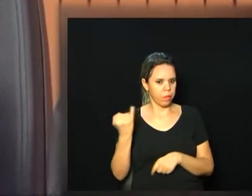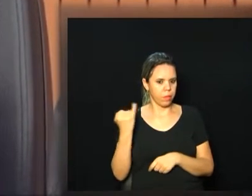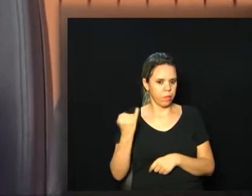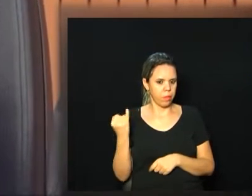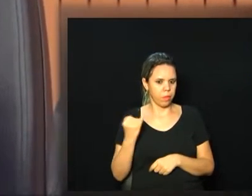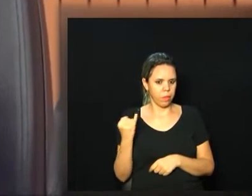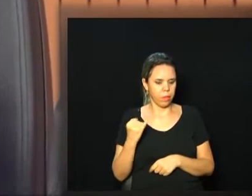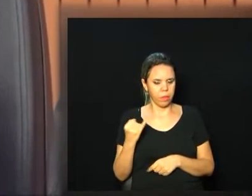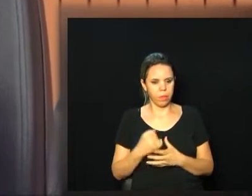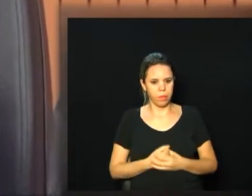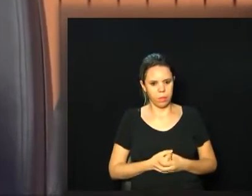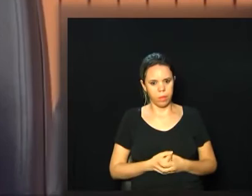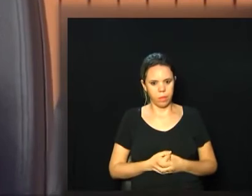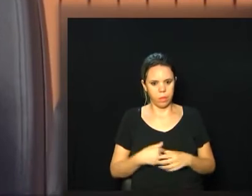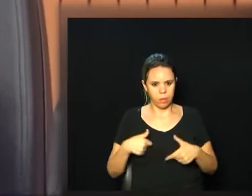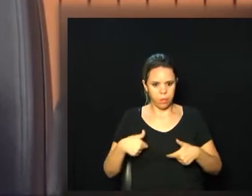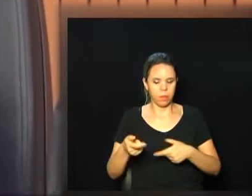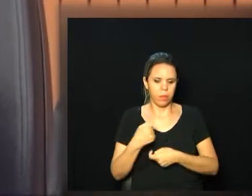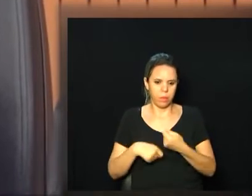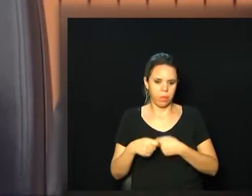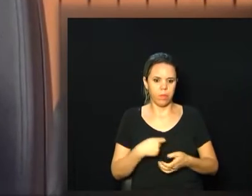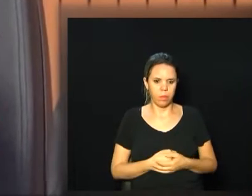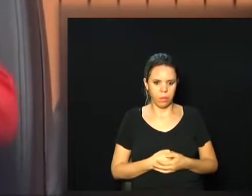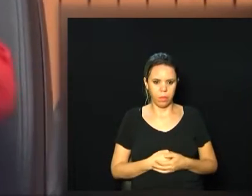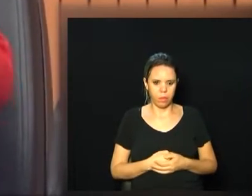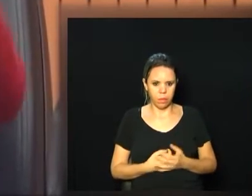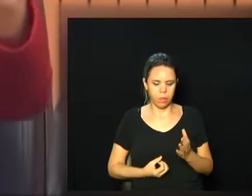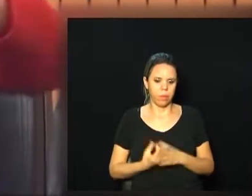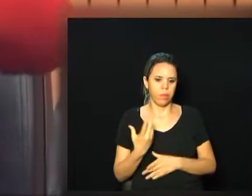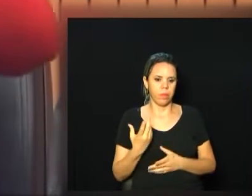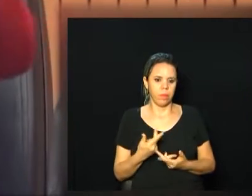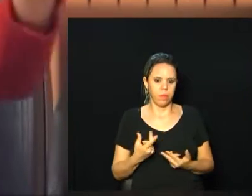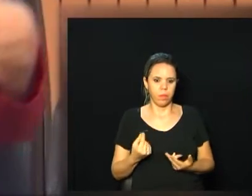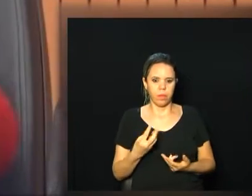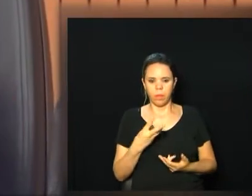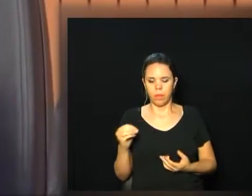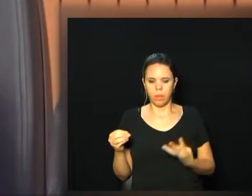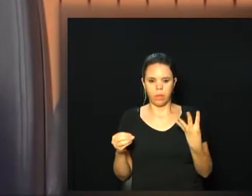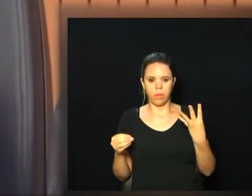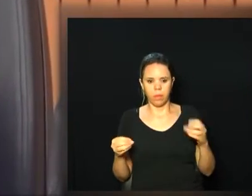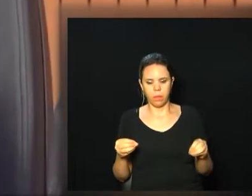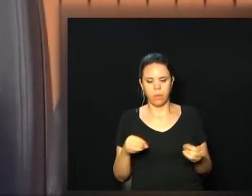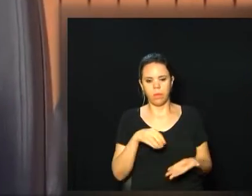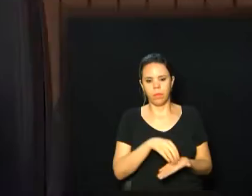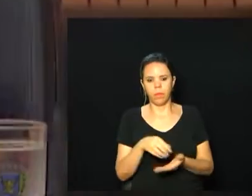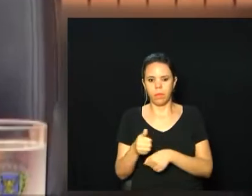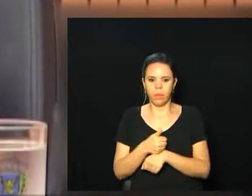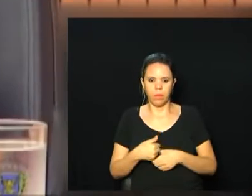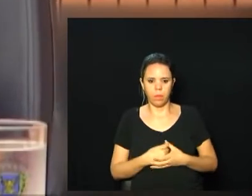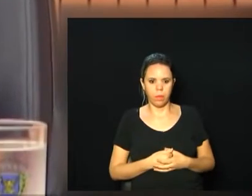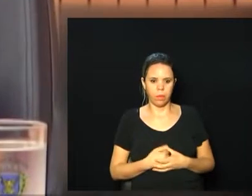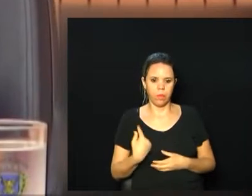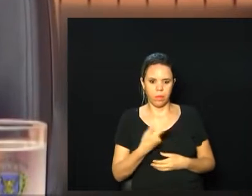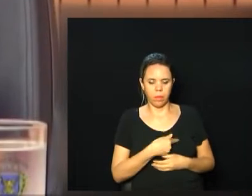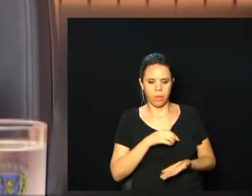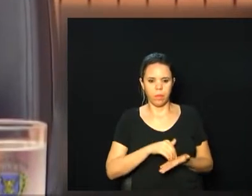importante de atividade econômica, né? Porque ele gira aí 30, 40 setores das atividades. Nós,